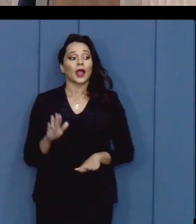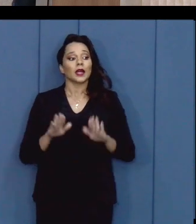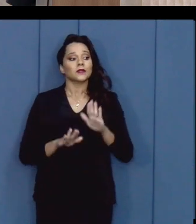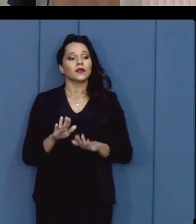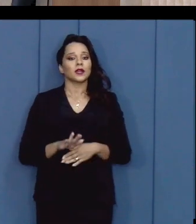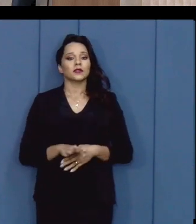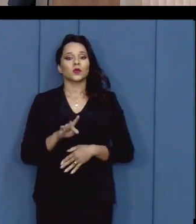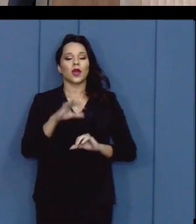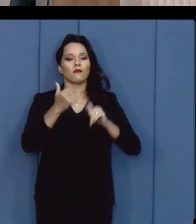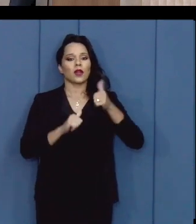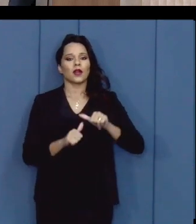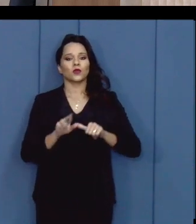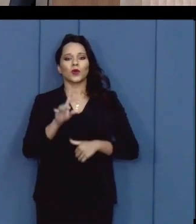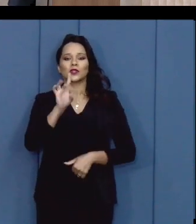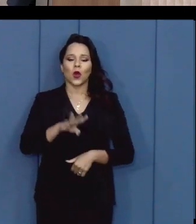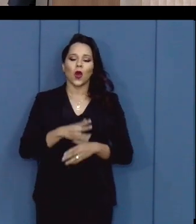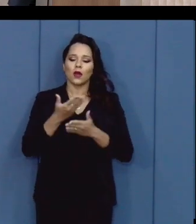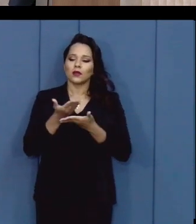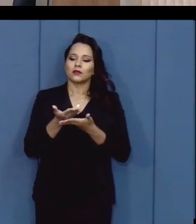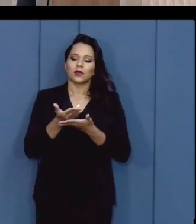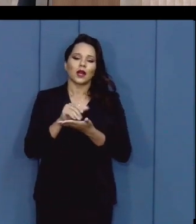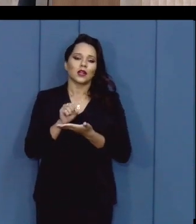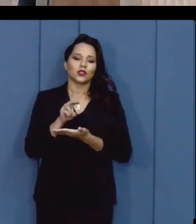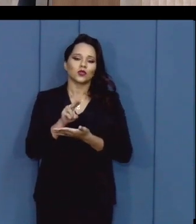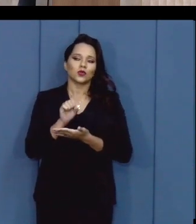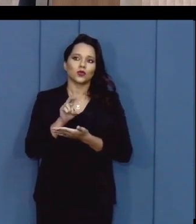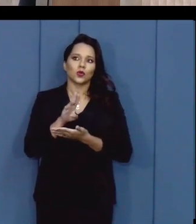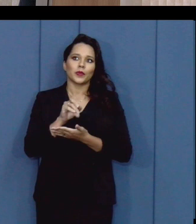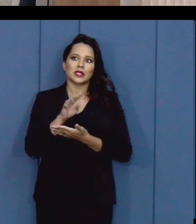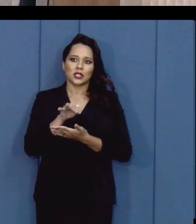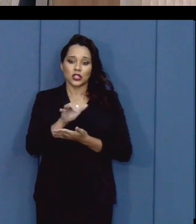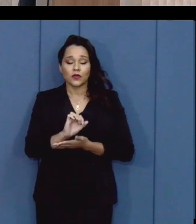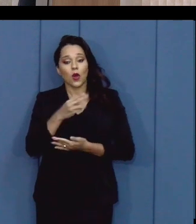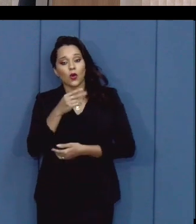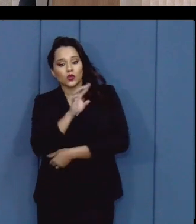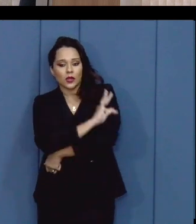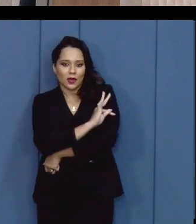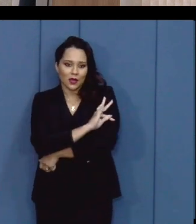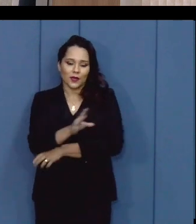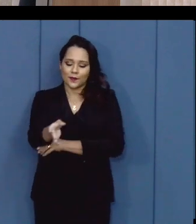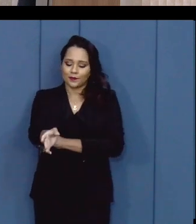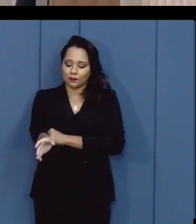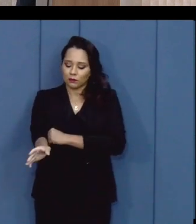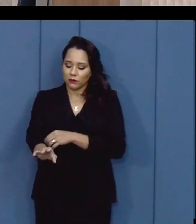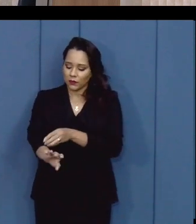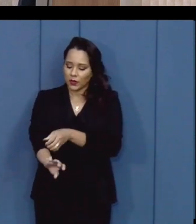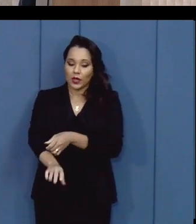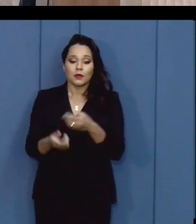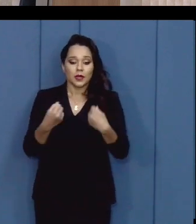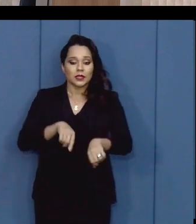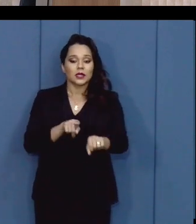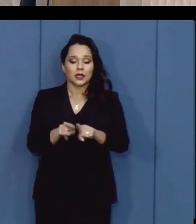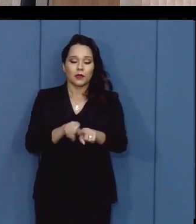sempre a camada que é avaliada é somente a camada substantiva ou a camada técnica. É necessário também